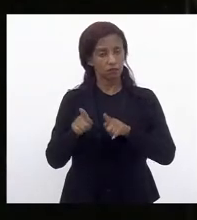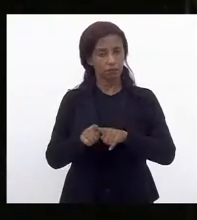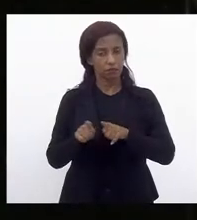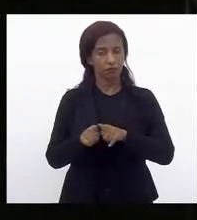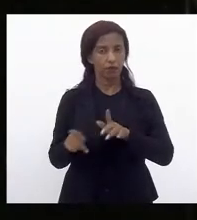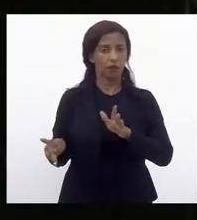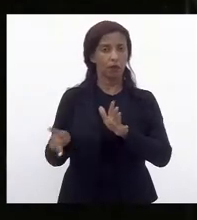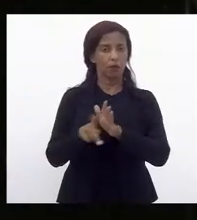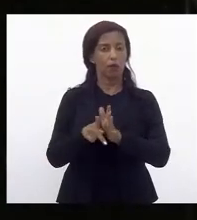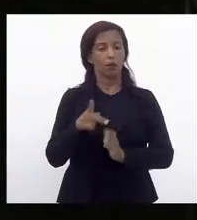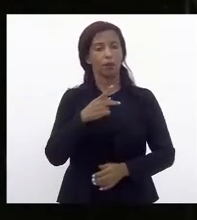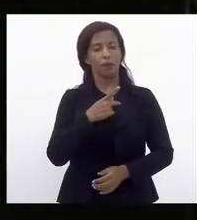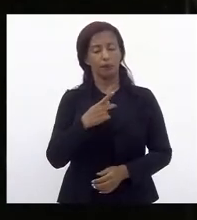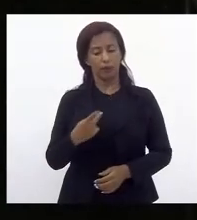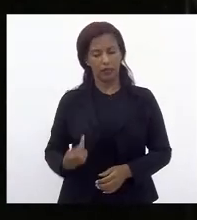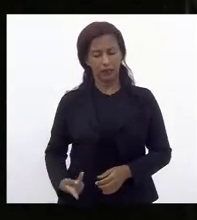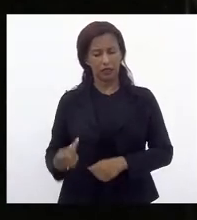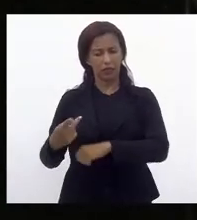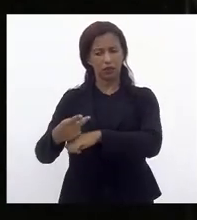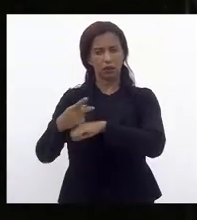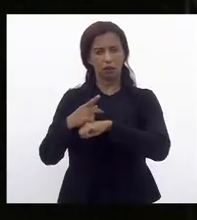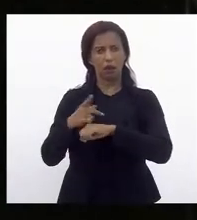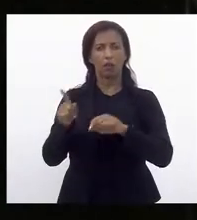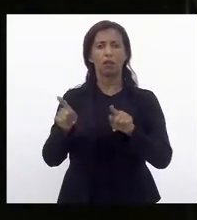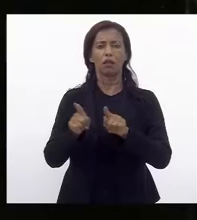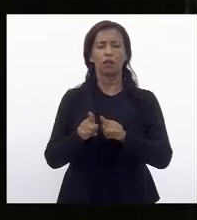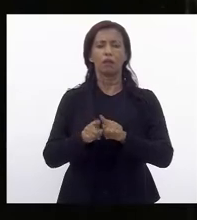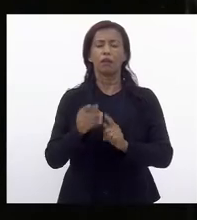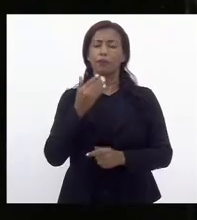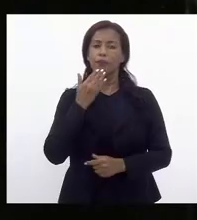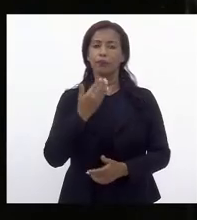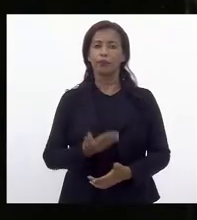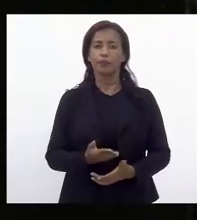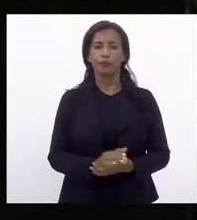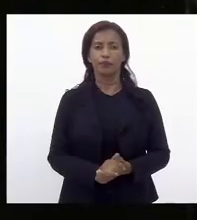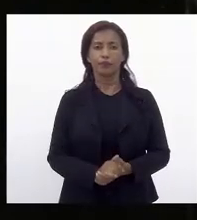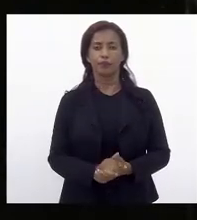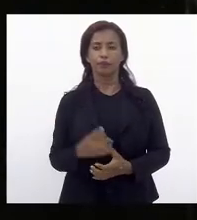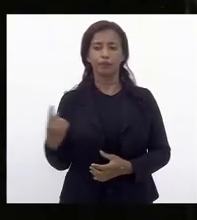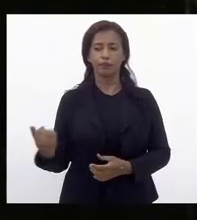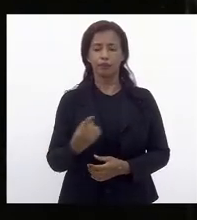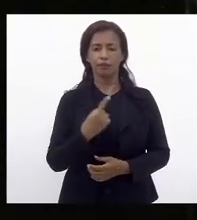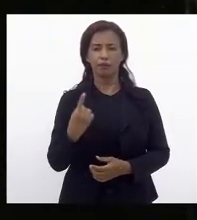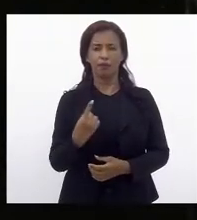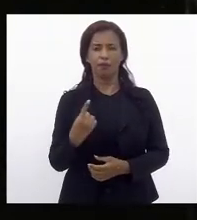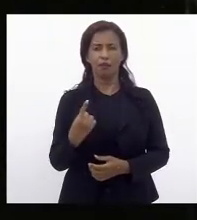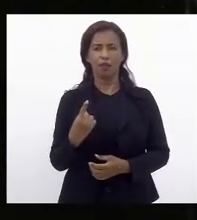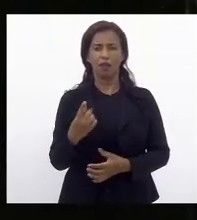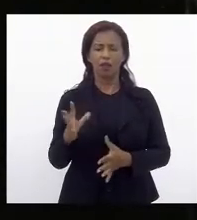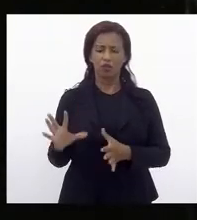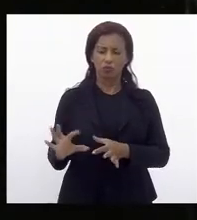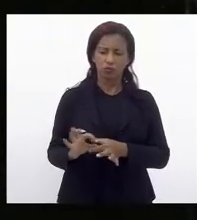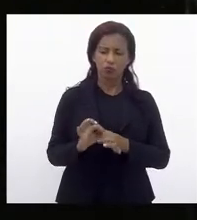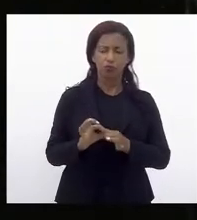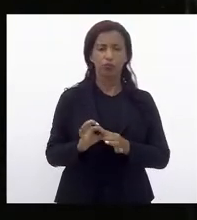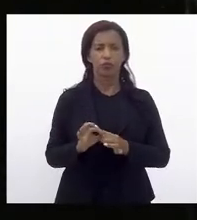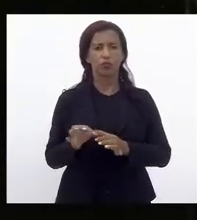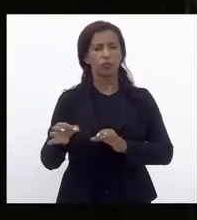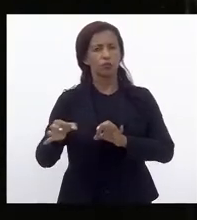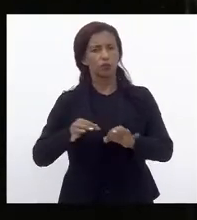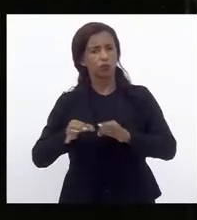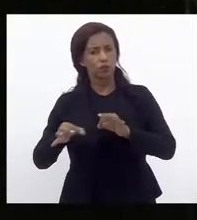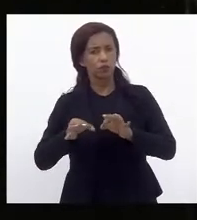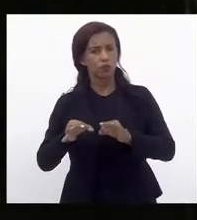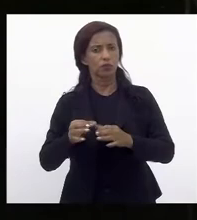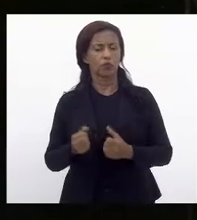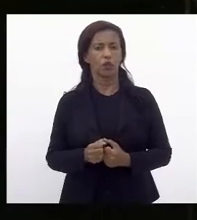pelo próprio presidente, né, que pediu para que a gente abraçasse o projeto, se